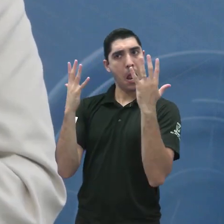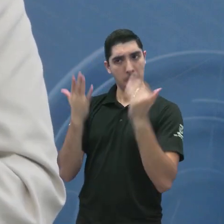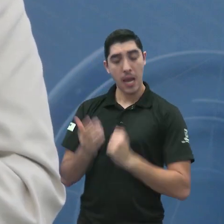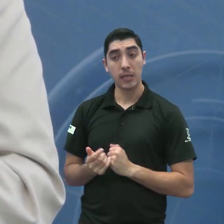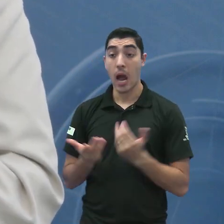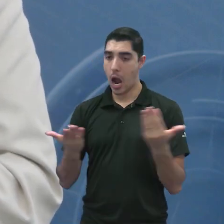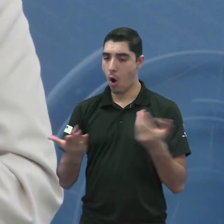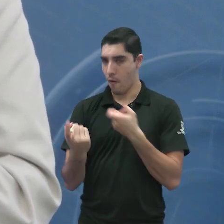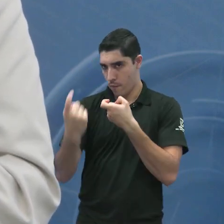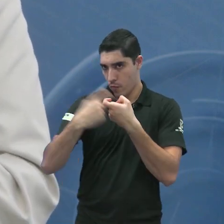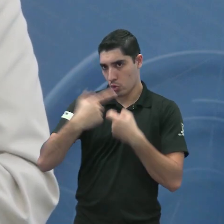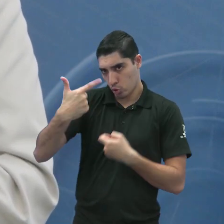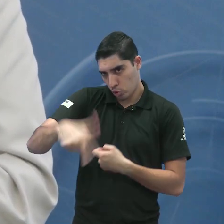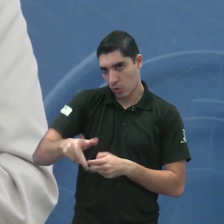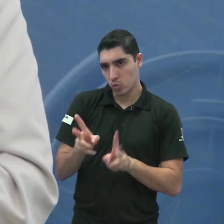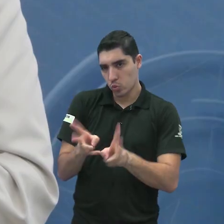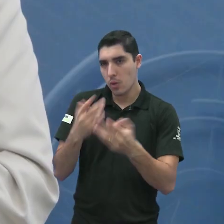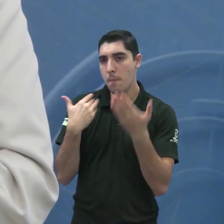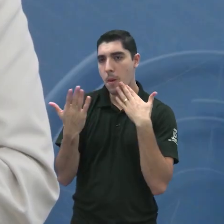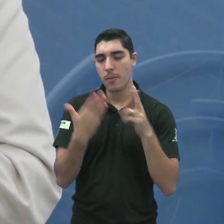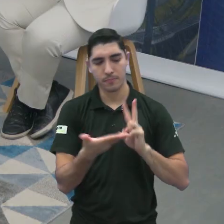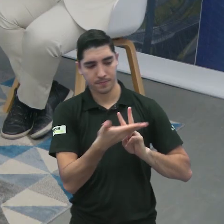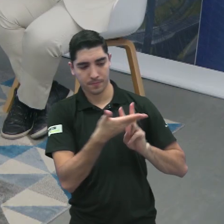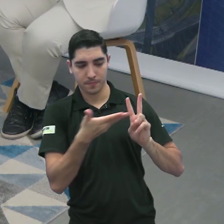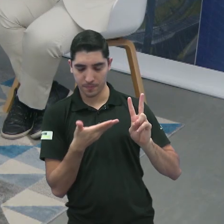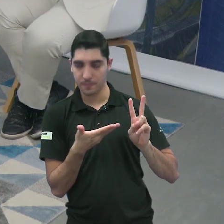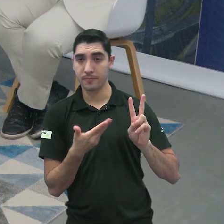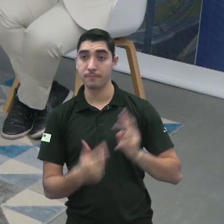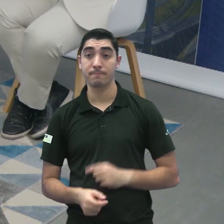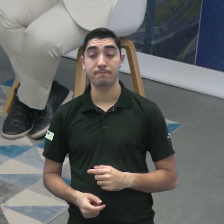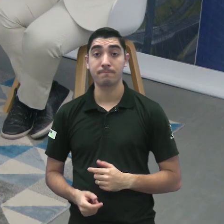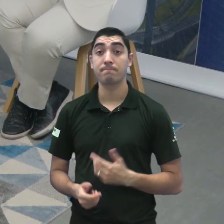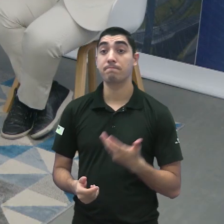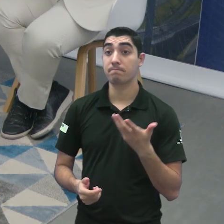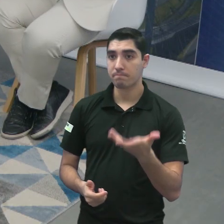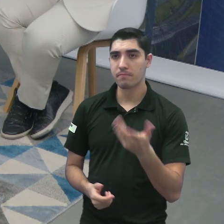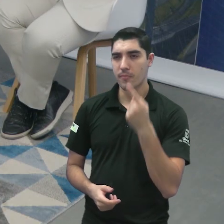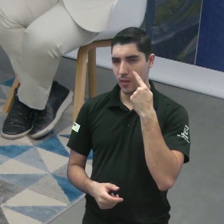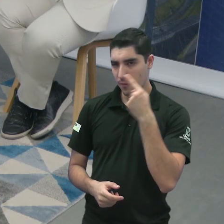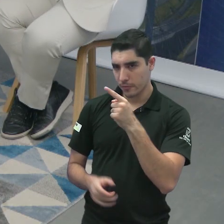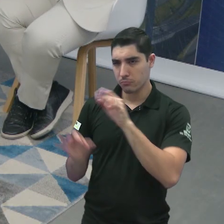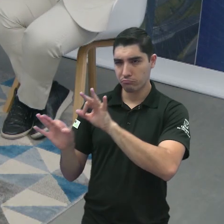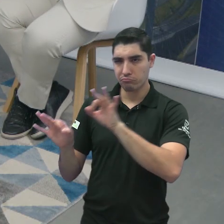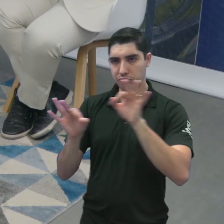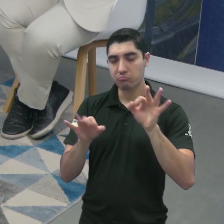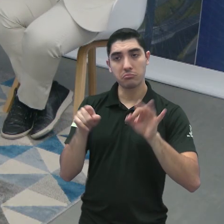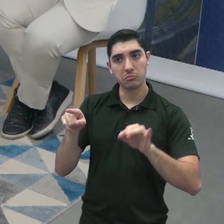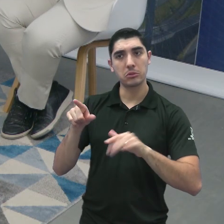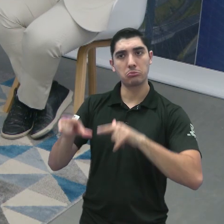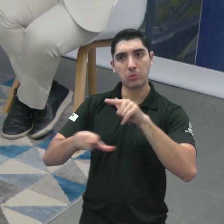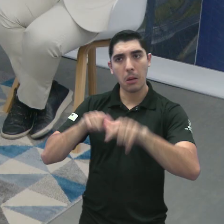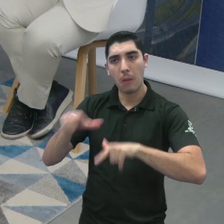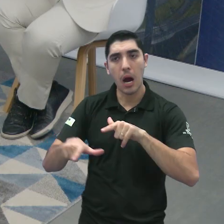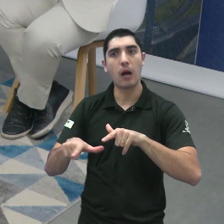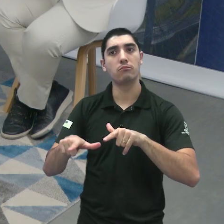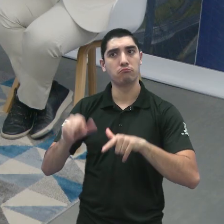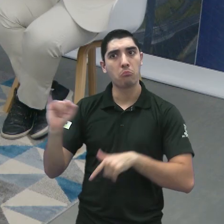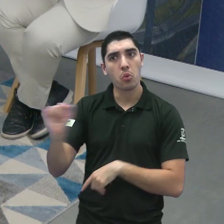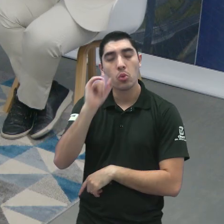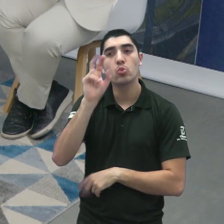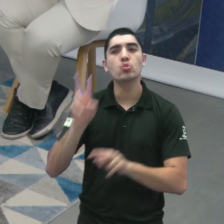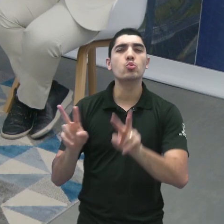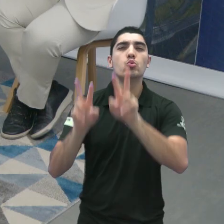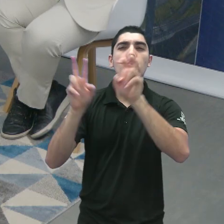estúdio com as nossas entrevistadas. Gente, a gente acompanhou aí esse trabalho tão importante, né, de desastres naturais,